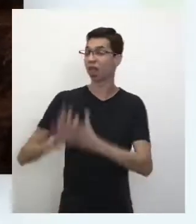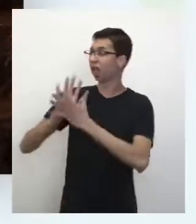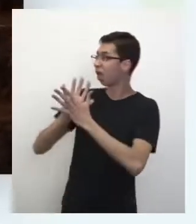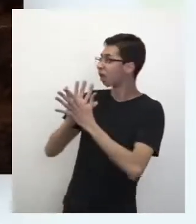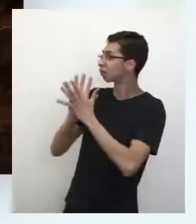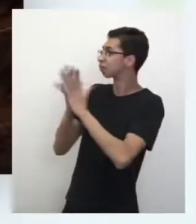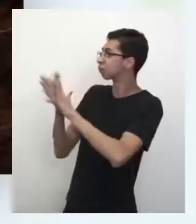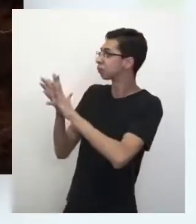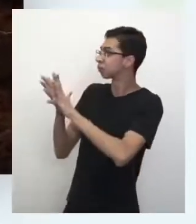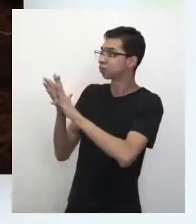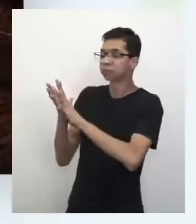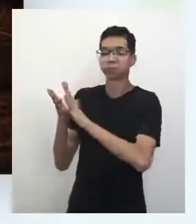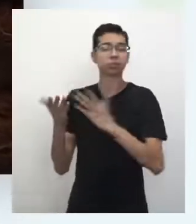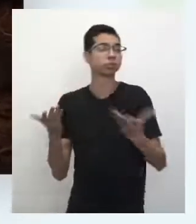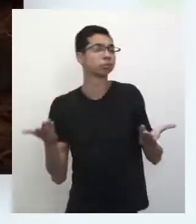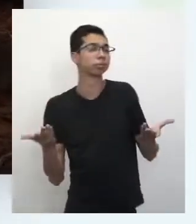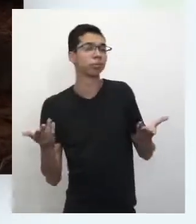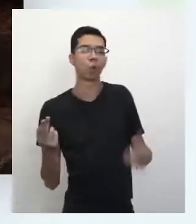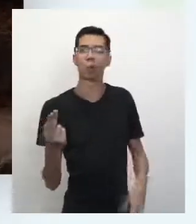indestrutível,